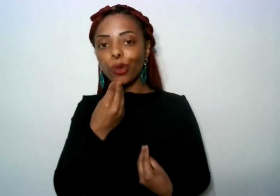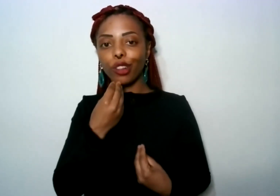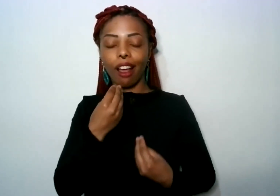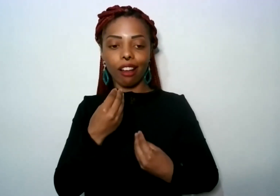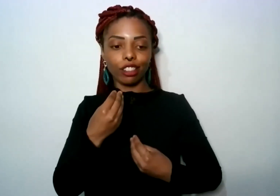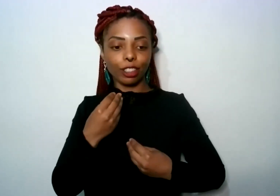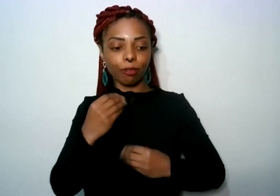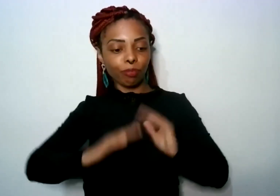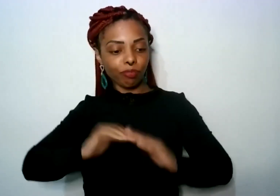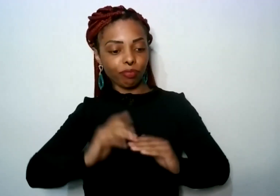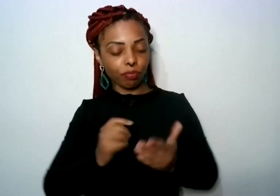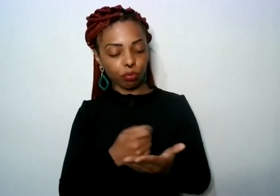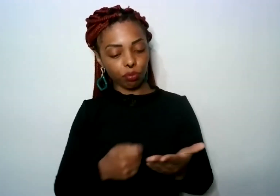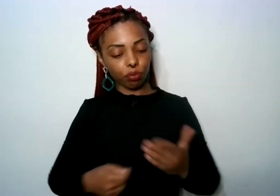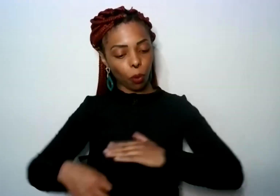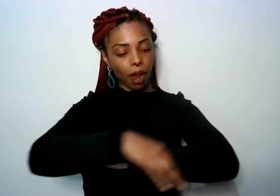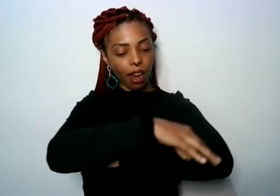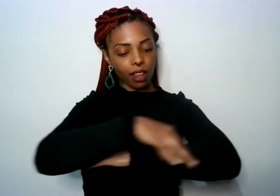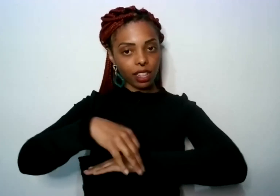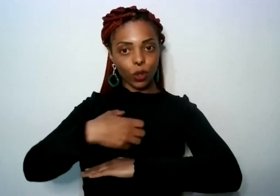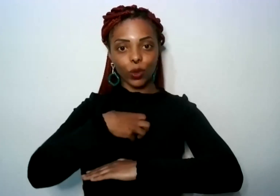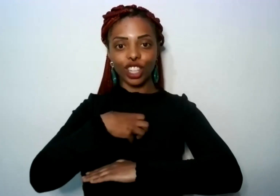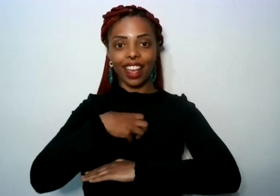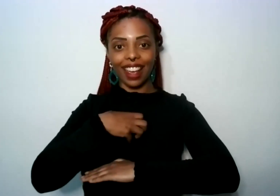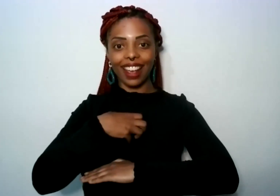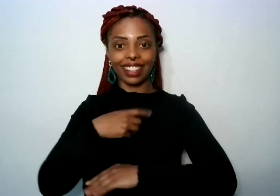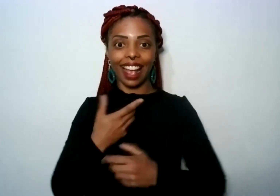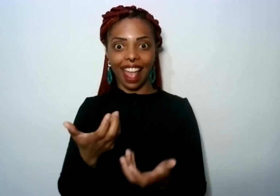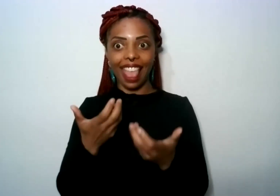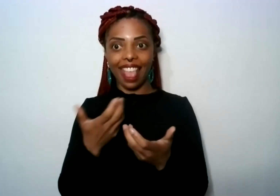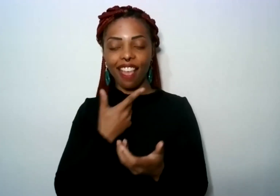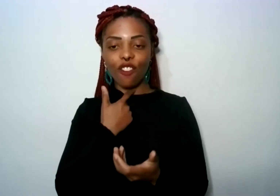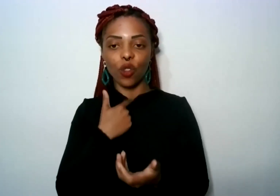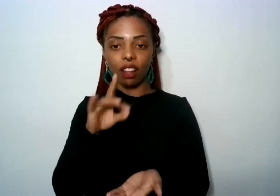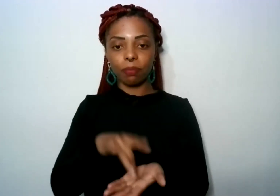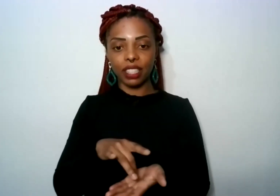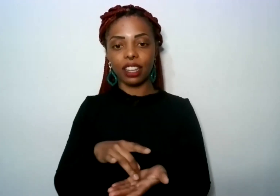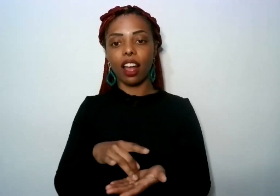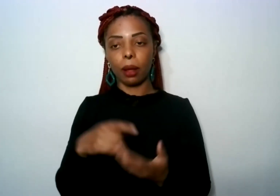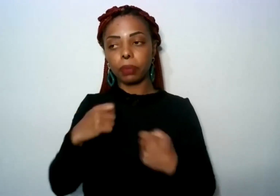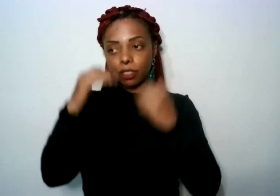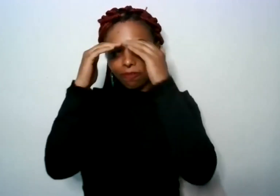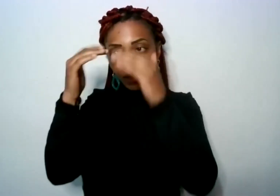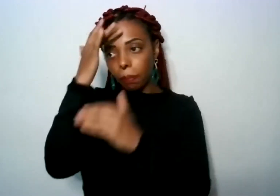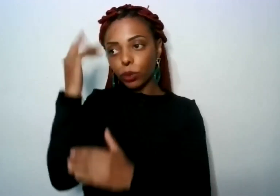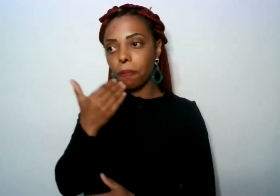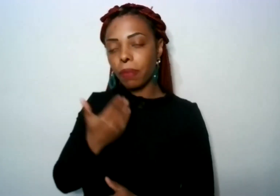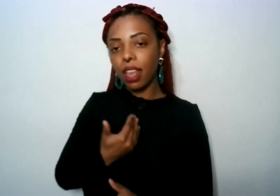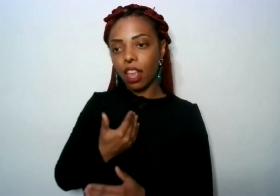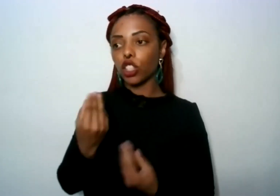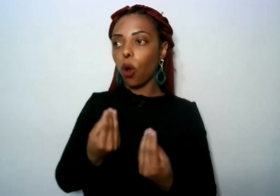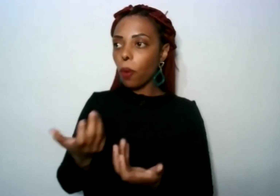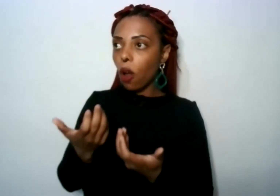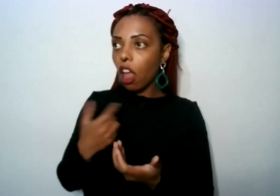do jeito que o arquiteto quer de fato né então eu acho importante a gente falar isso né de como hoje